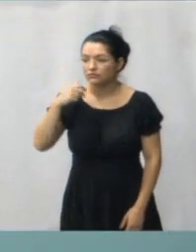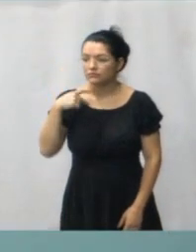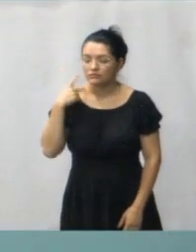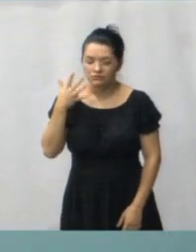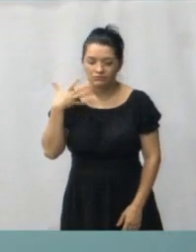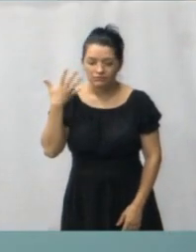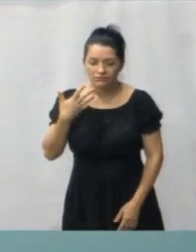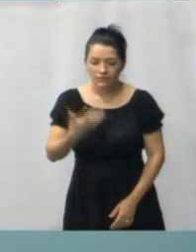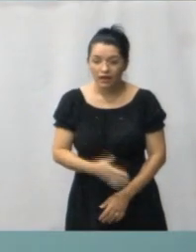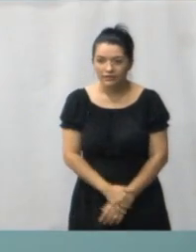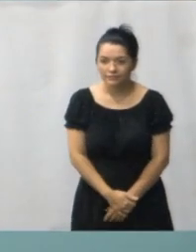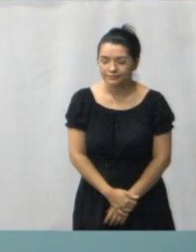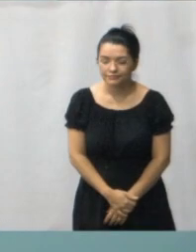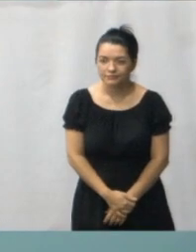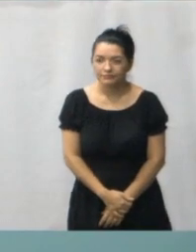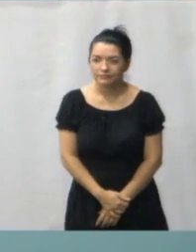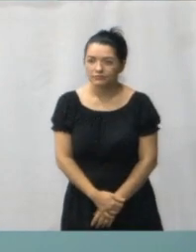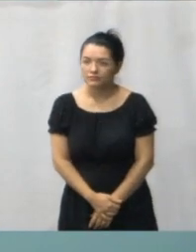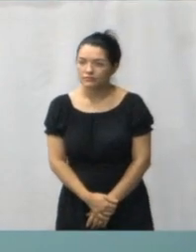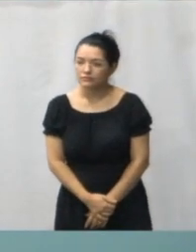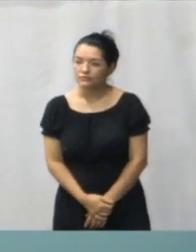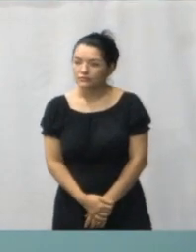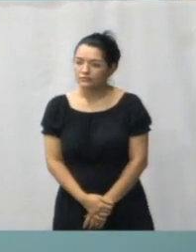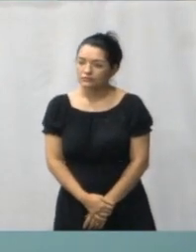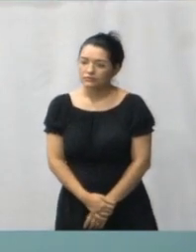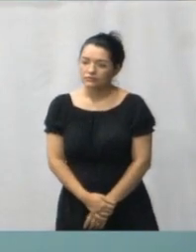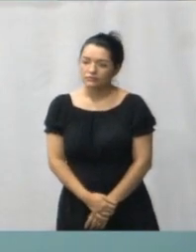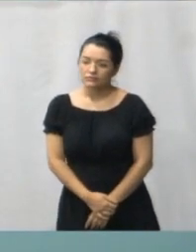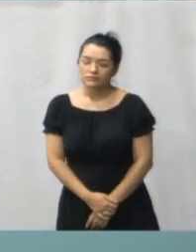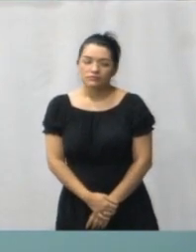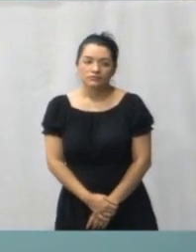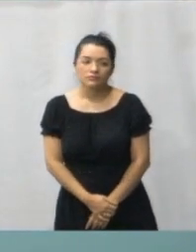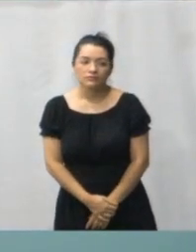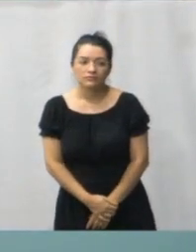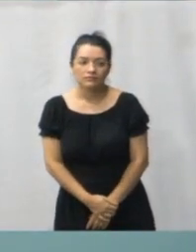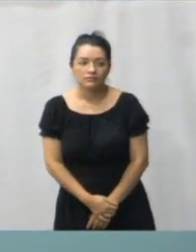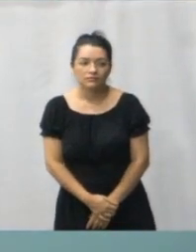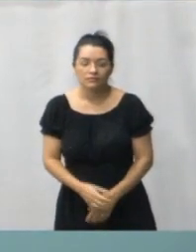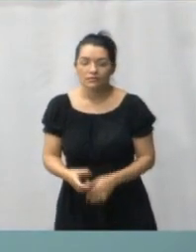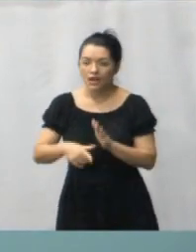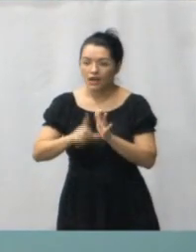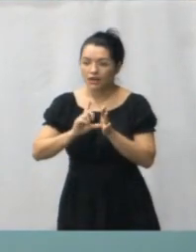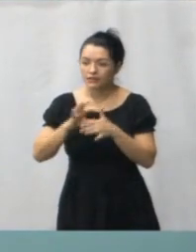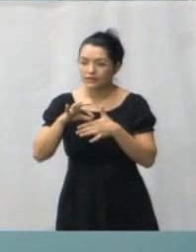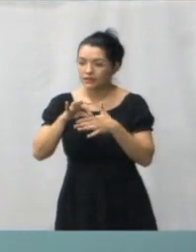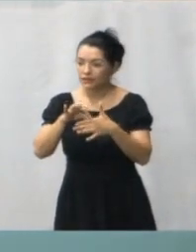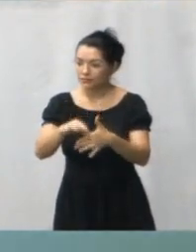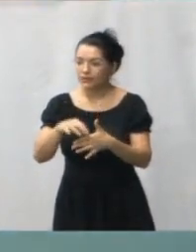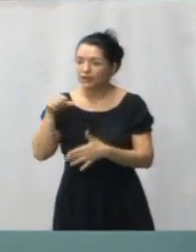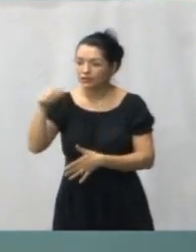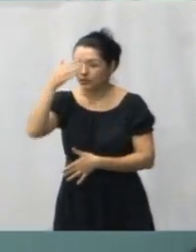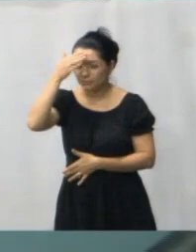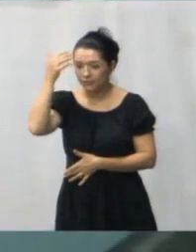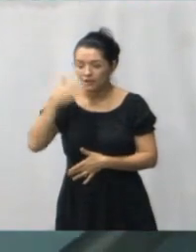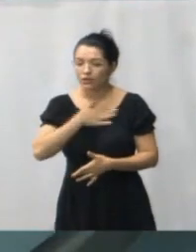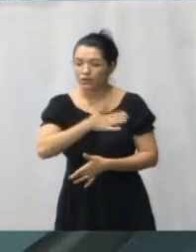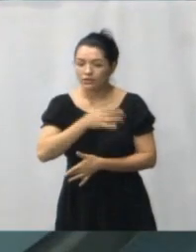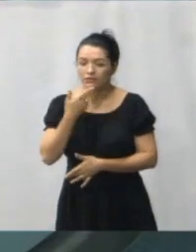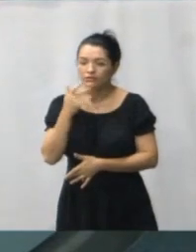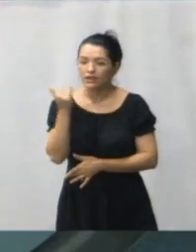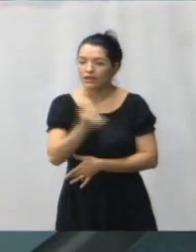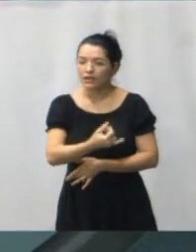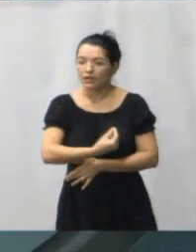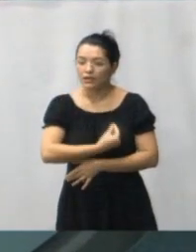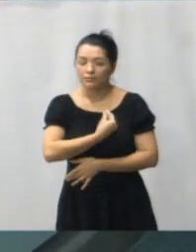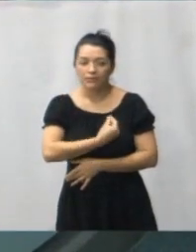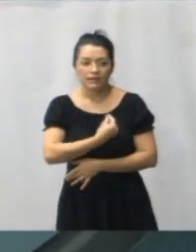Do auxílio fardamento. Senhor presidente, antes do encaminhamento do vereador Piquet, eu gostaria de registrar as presenças aqui da Mara,